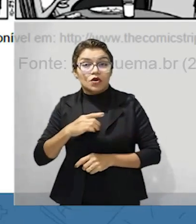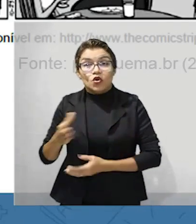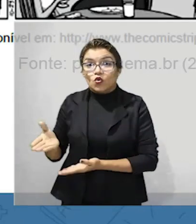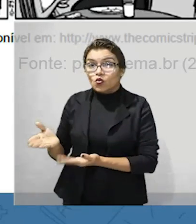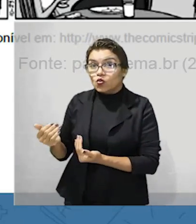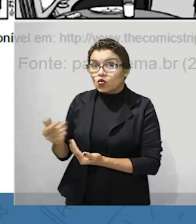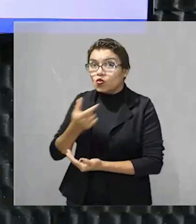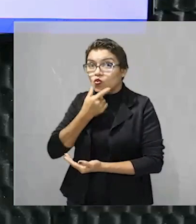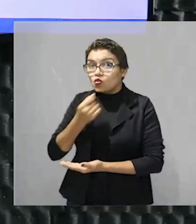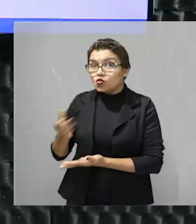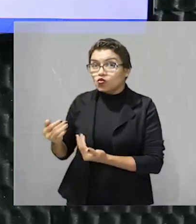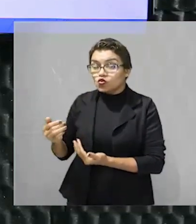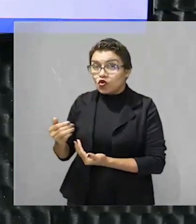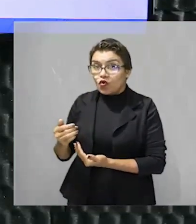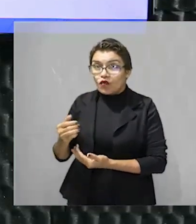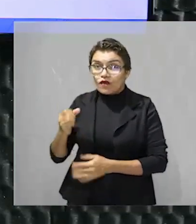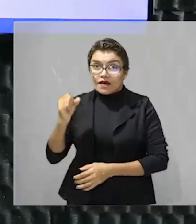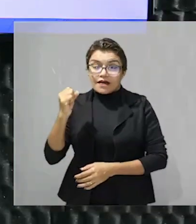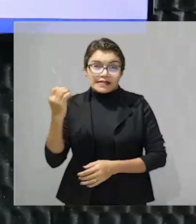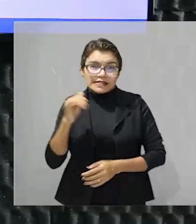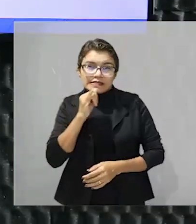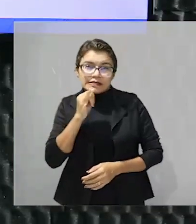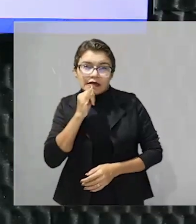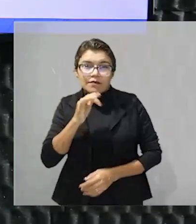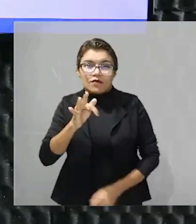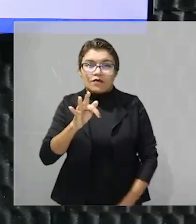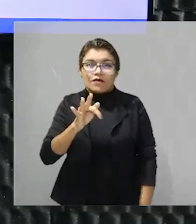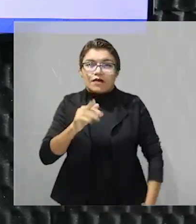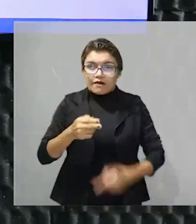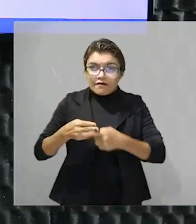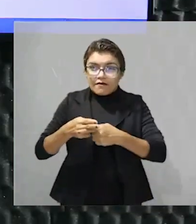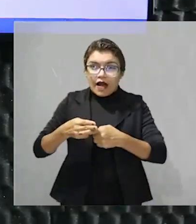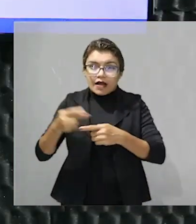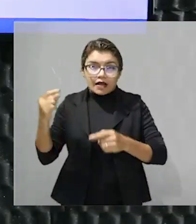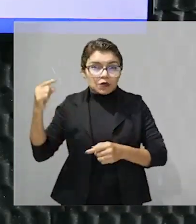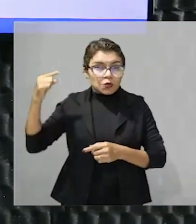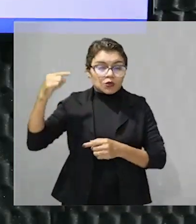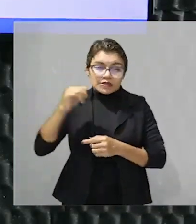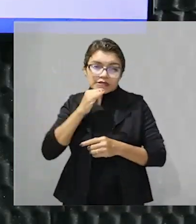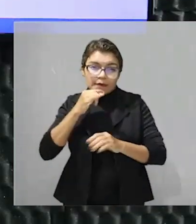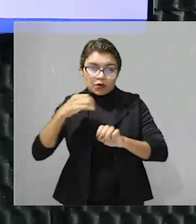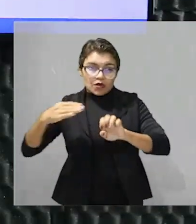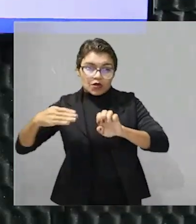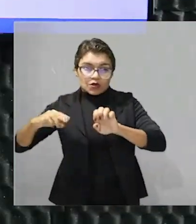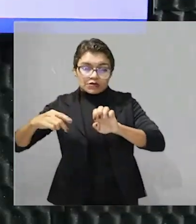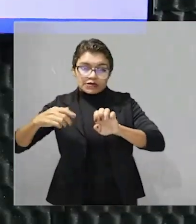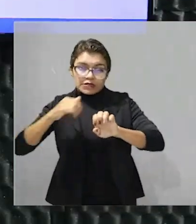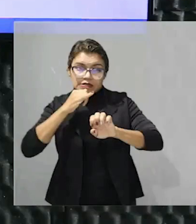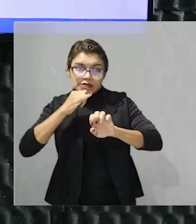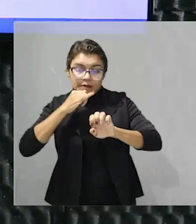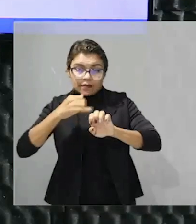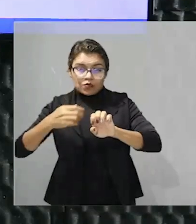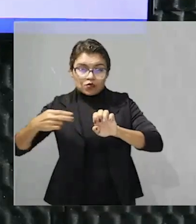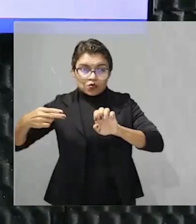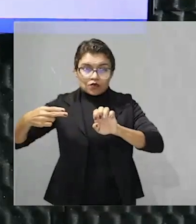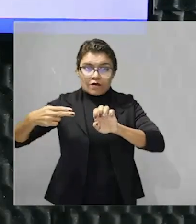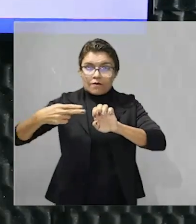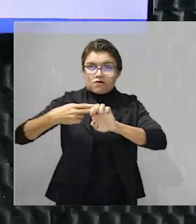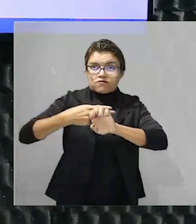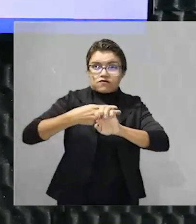faca atravessada, como se fosse aquele chapéu que se usa, por exemplo, no Halloween, tá bom?